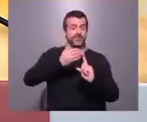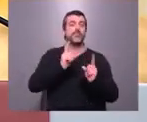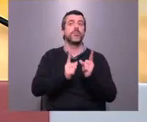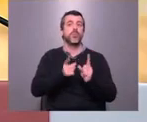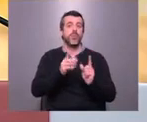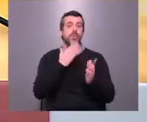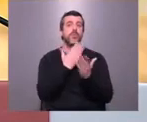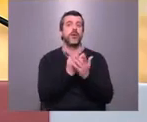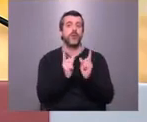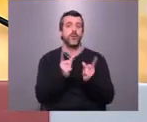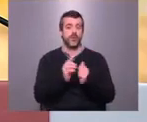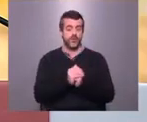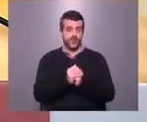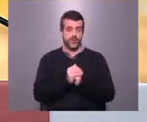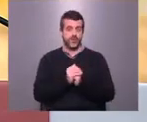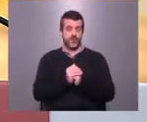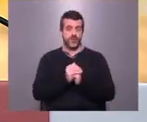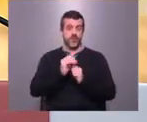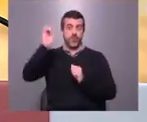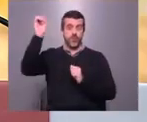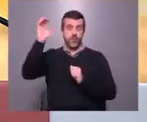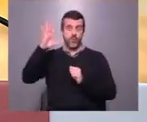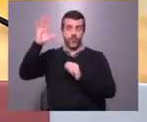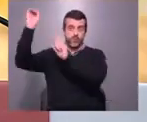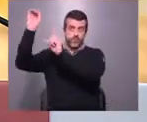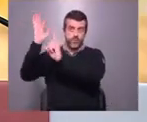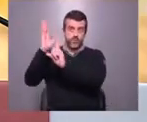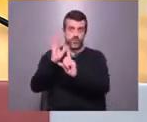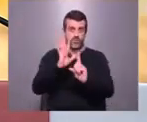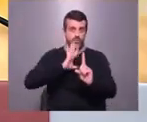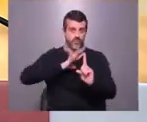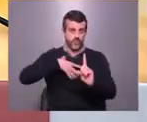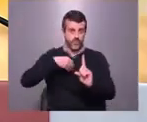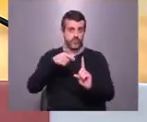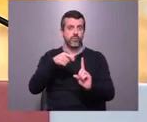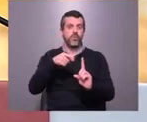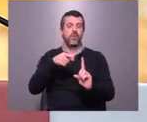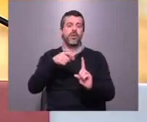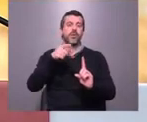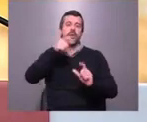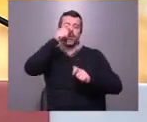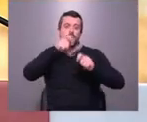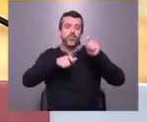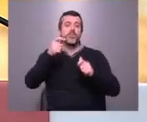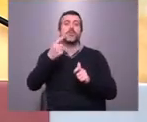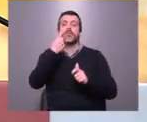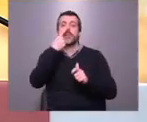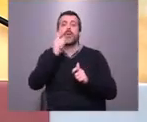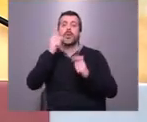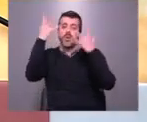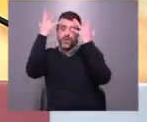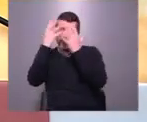esta: a luz veio ao mundo, e os homens amaram mais as trevas do que a